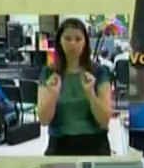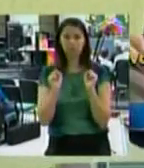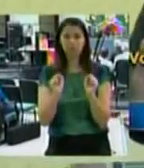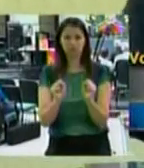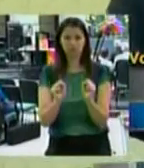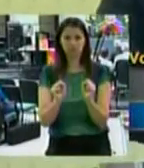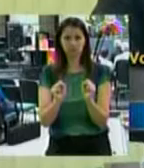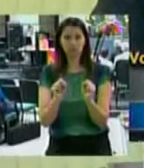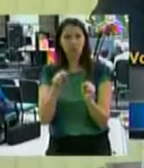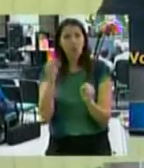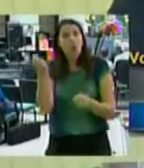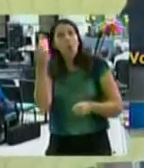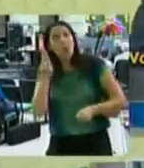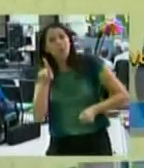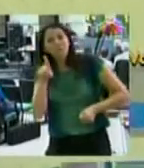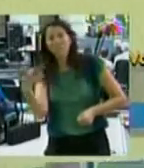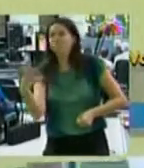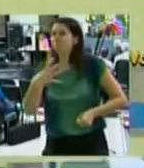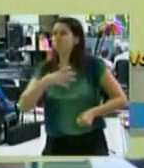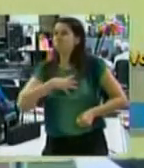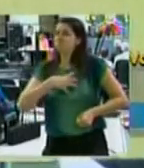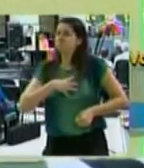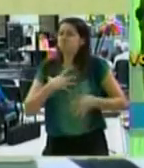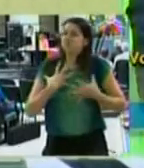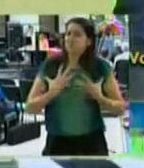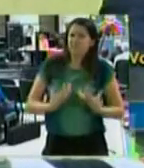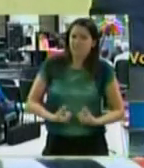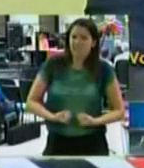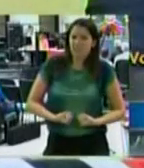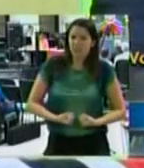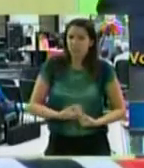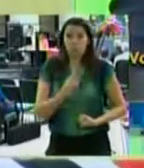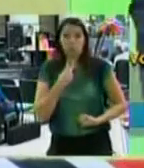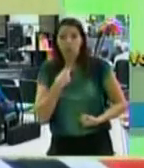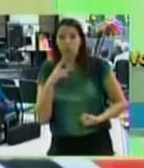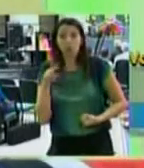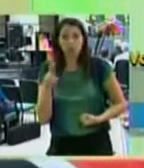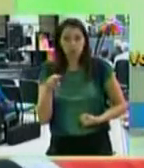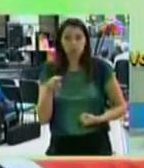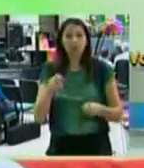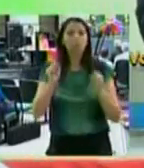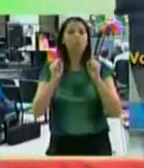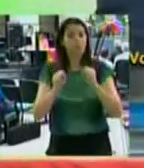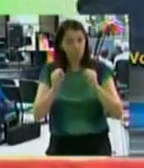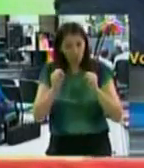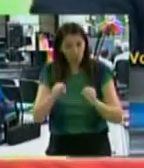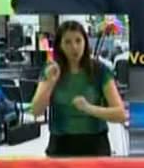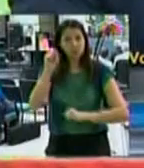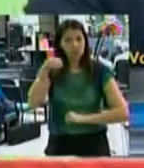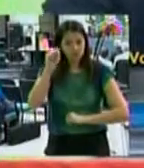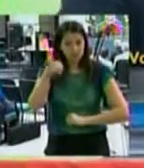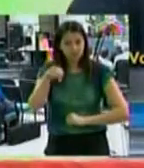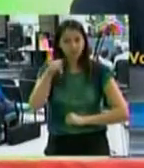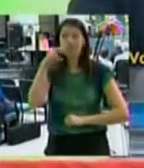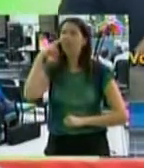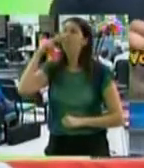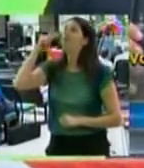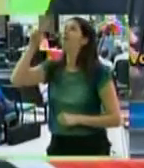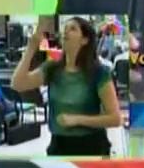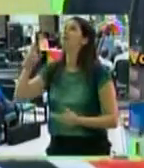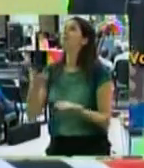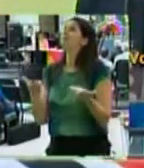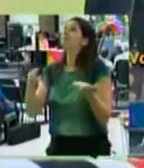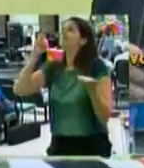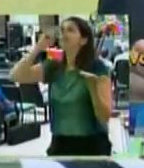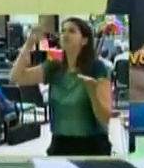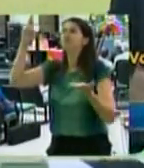que você não se sinta cansado, que você não olhe algumas vezes para Deus e diga: Senhor,